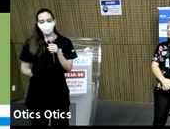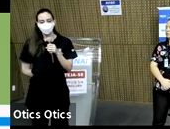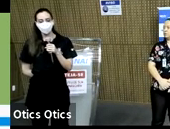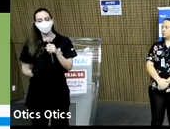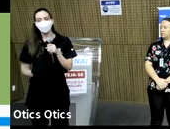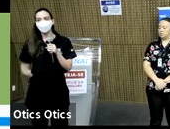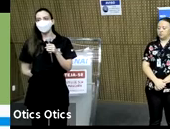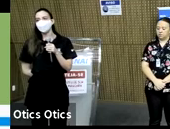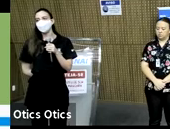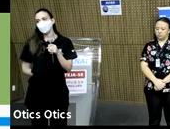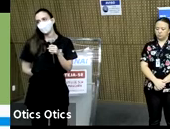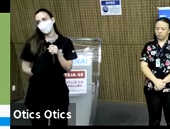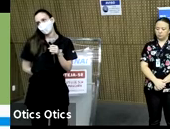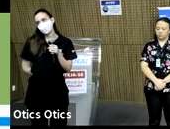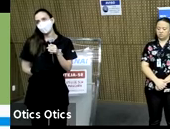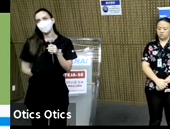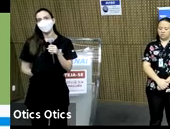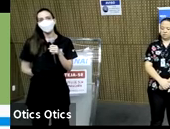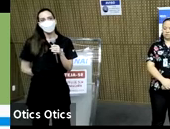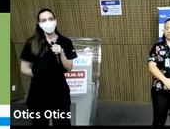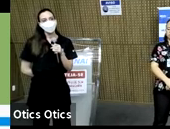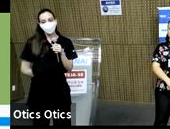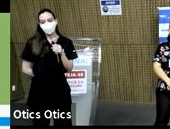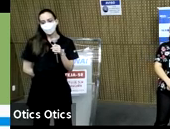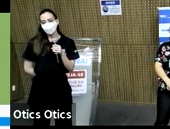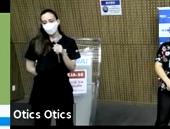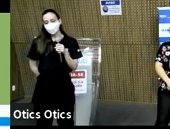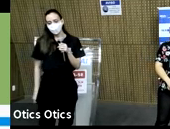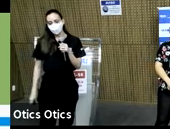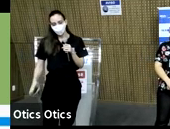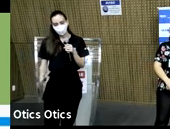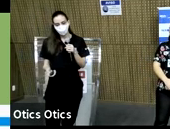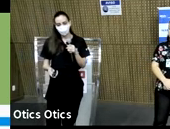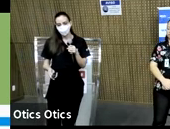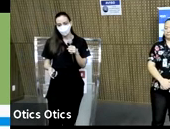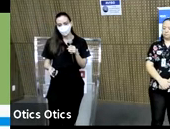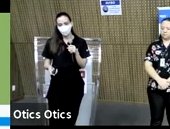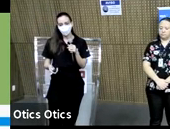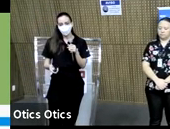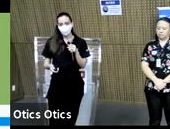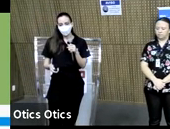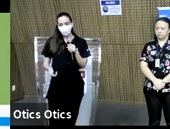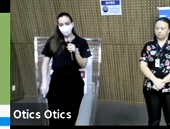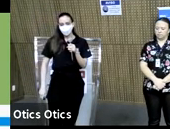sido reduzido, não foi um serviço que foi anulado nesse período.